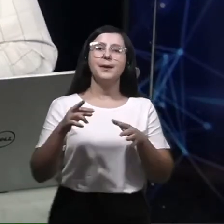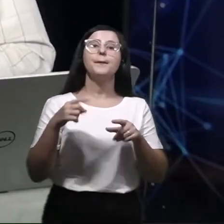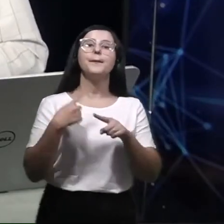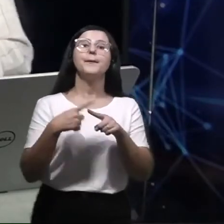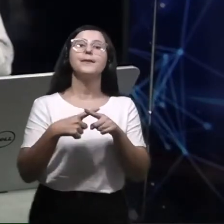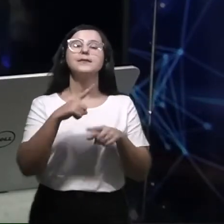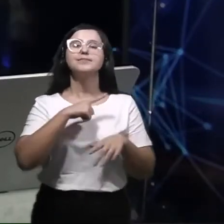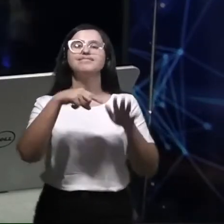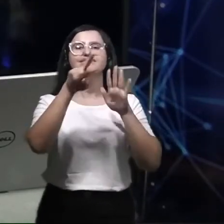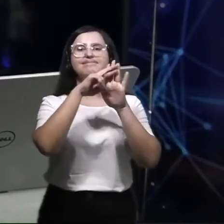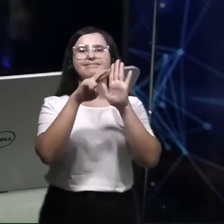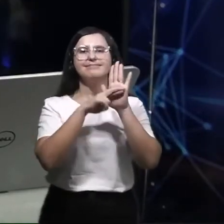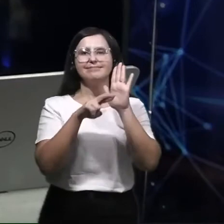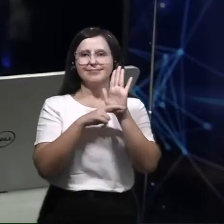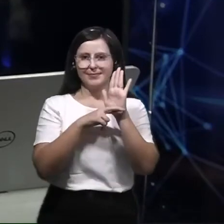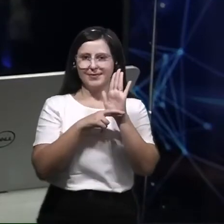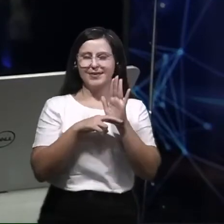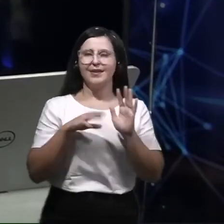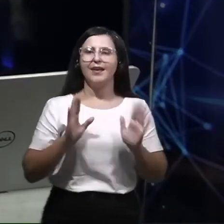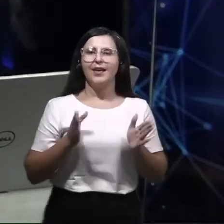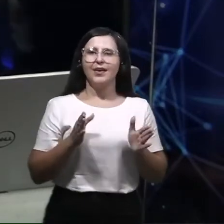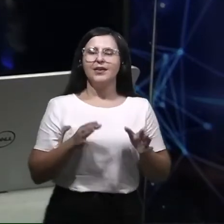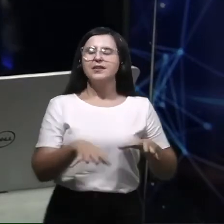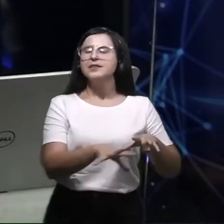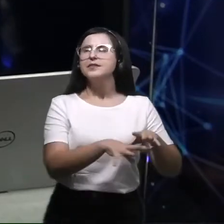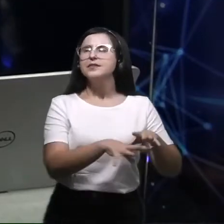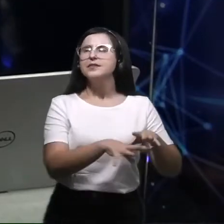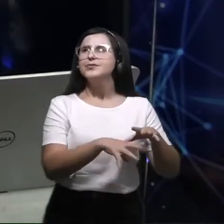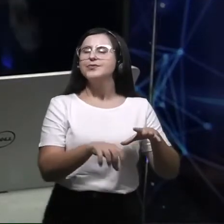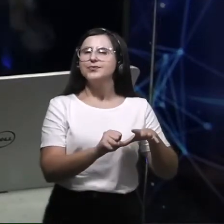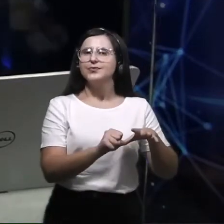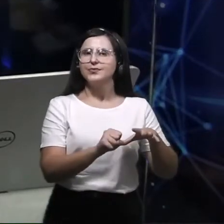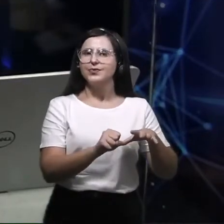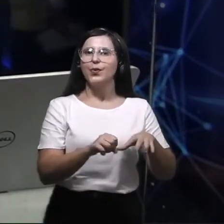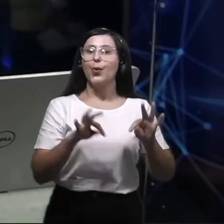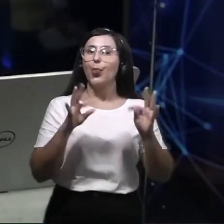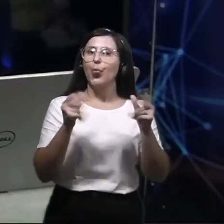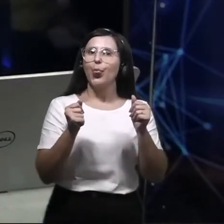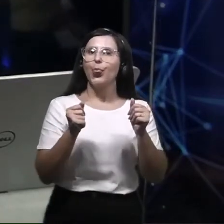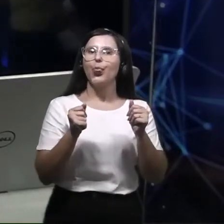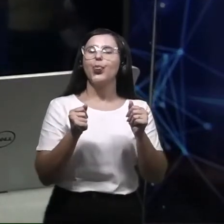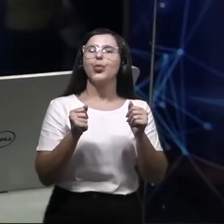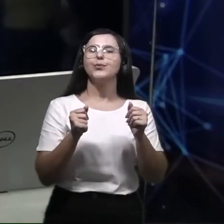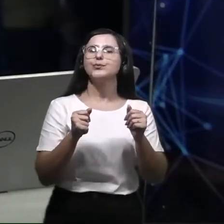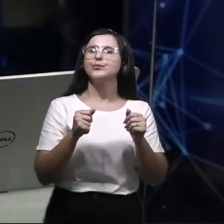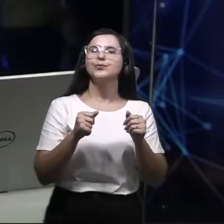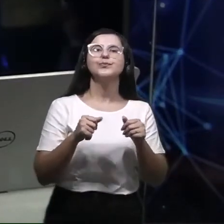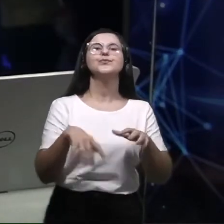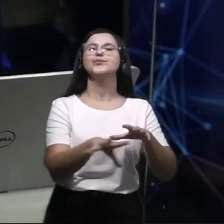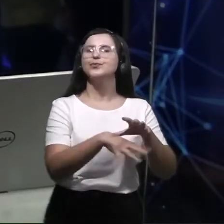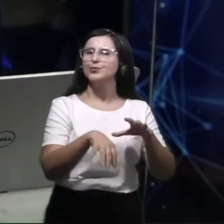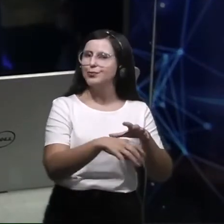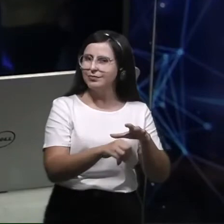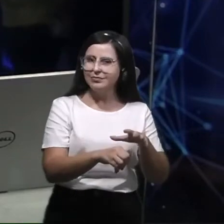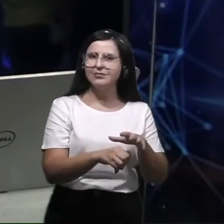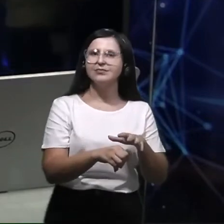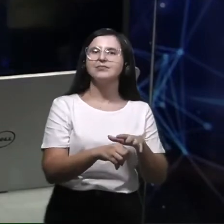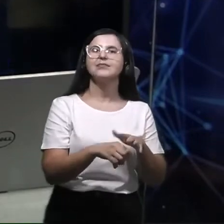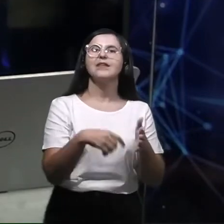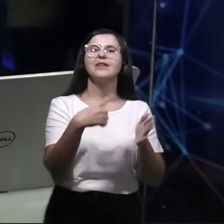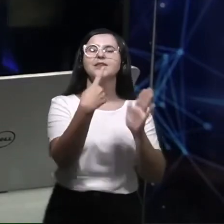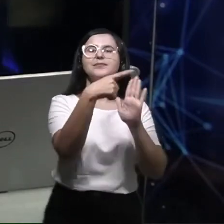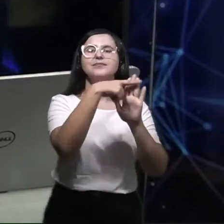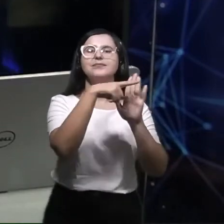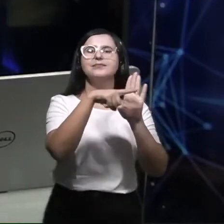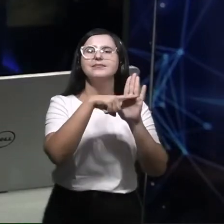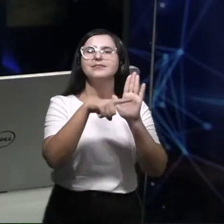regras do debate. Vou fazer agora o sorteio, essa sequência será toda sorteada e aí vamos ter a ordem dos candidatos que vão